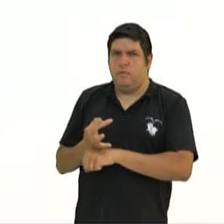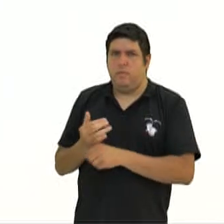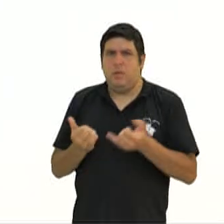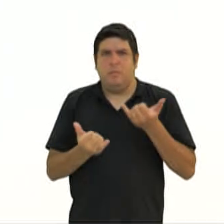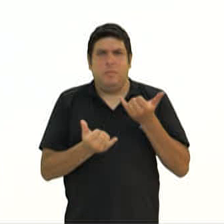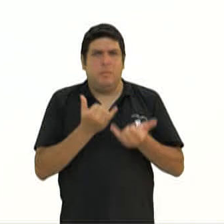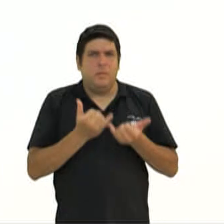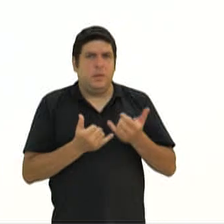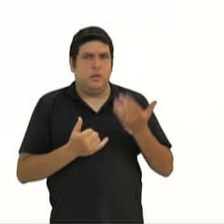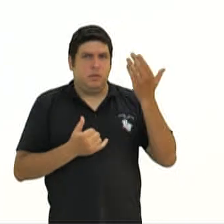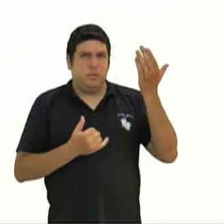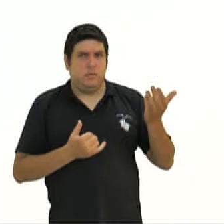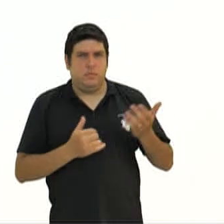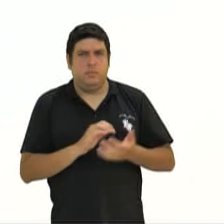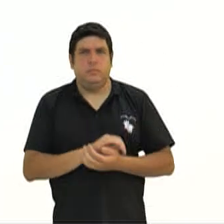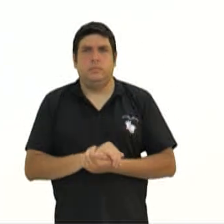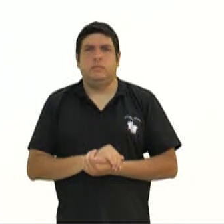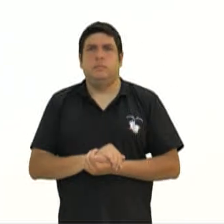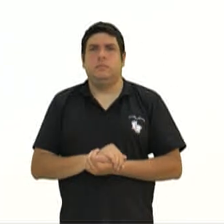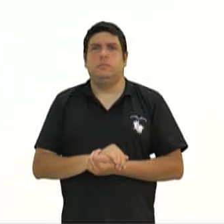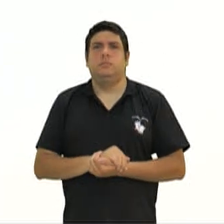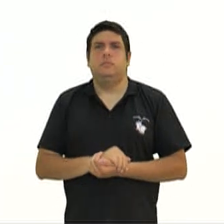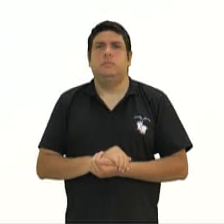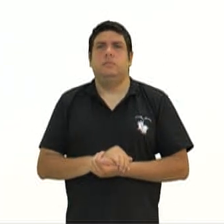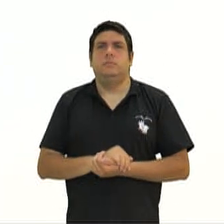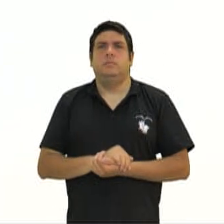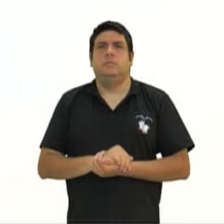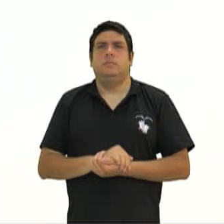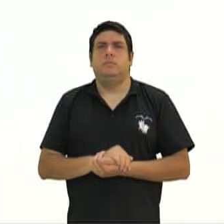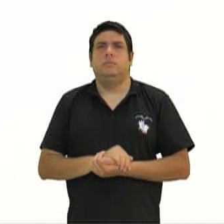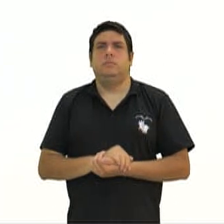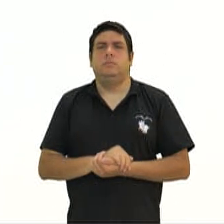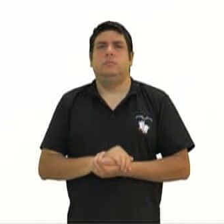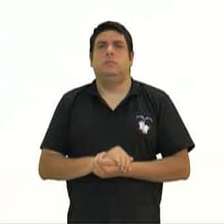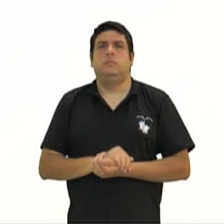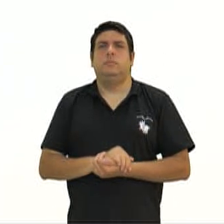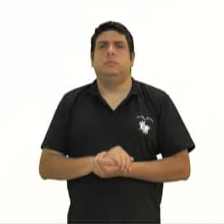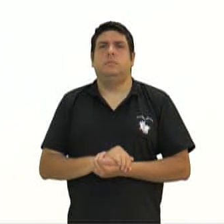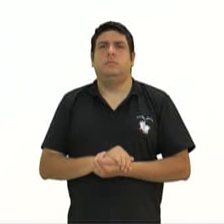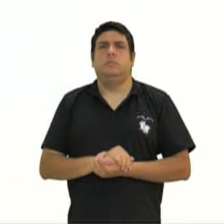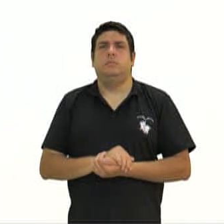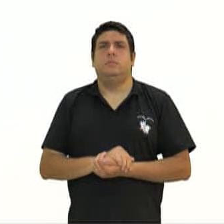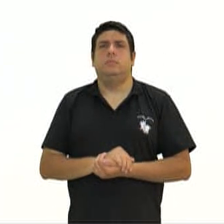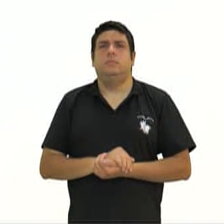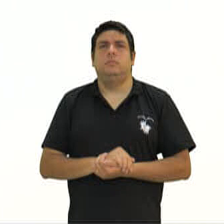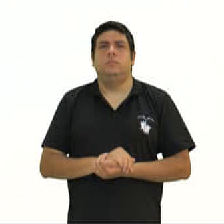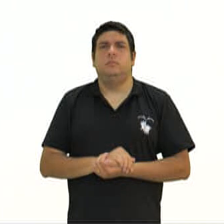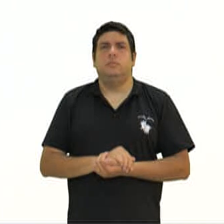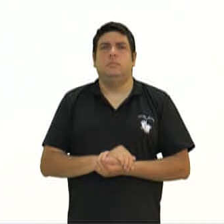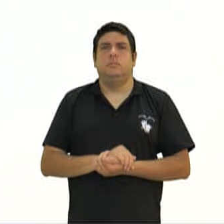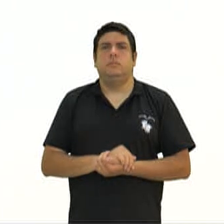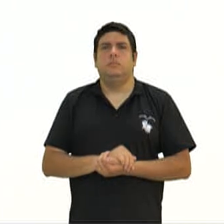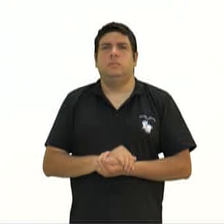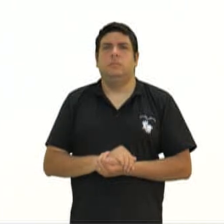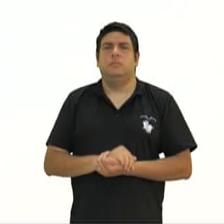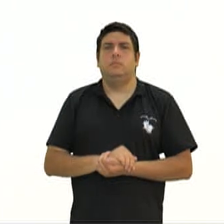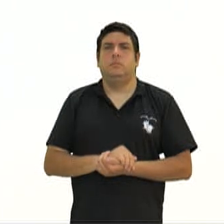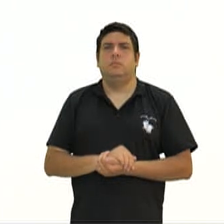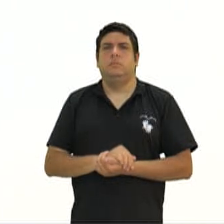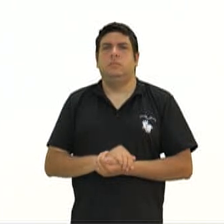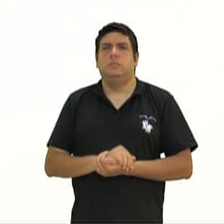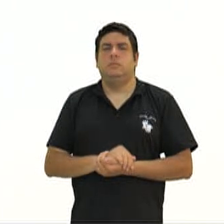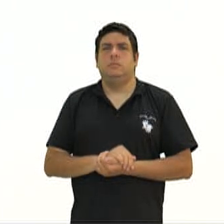Halloween? 3. In your opinion, does this holiday have anything related to the evil or to the